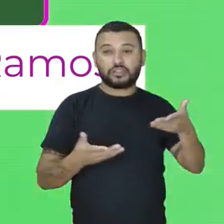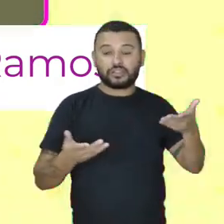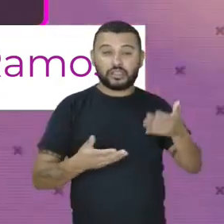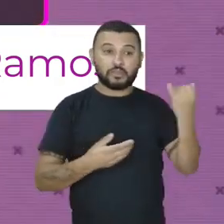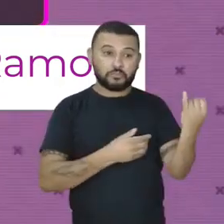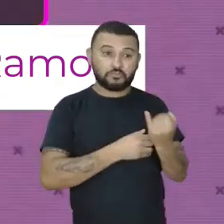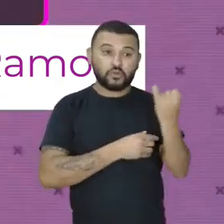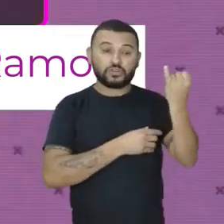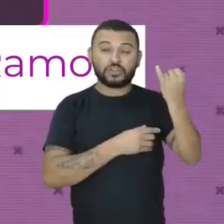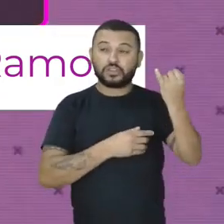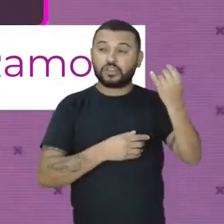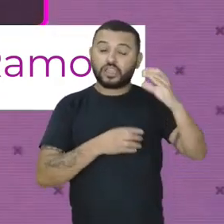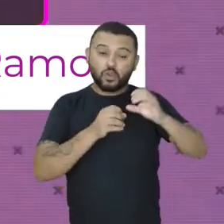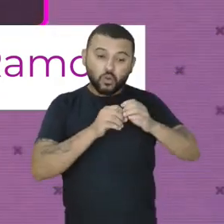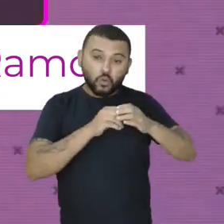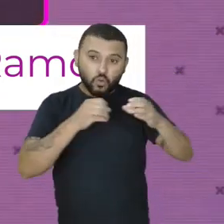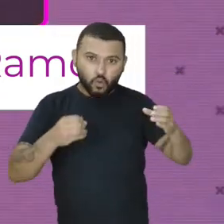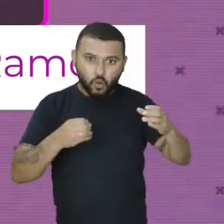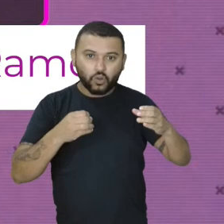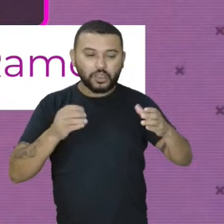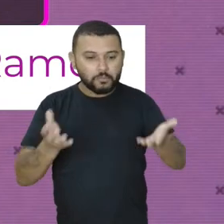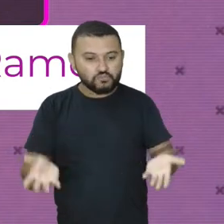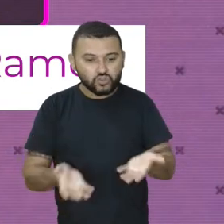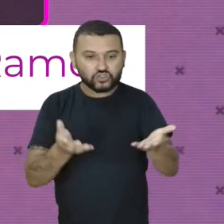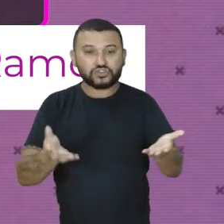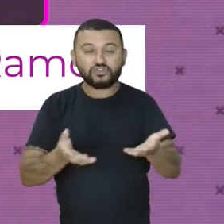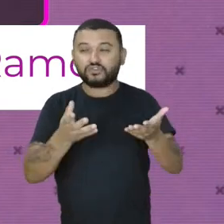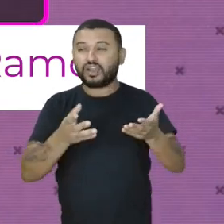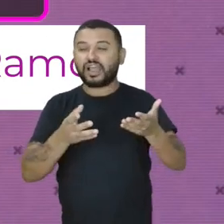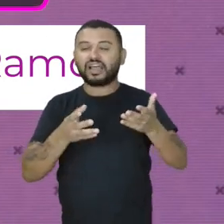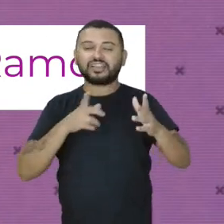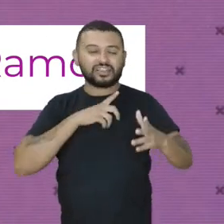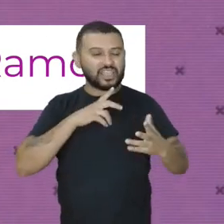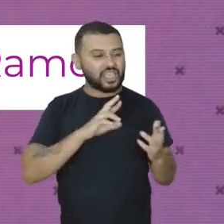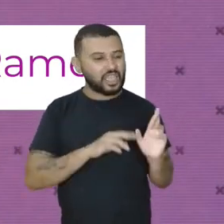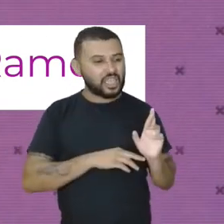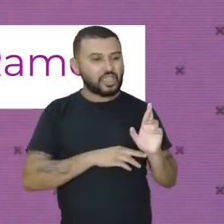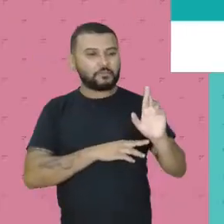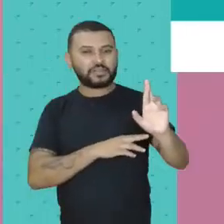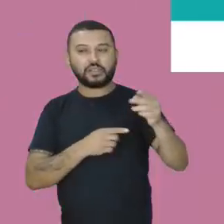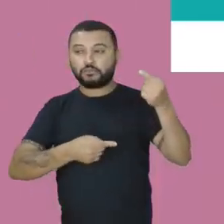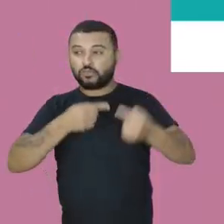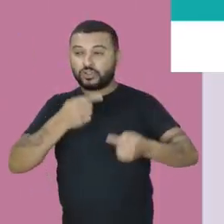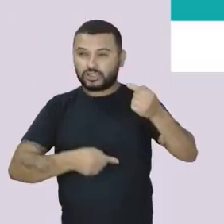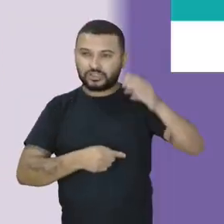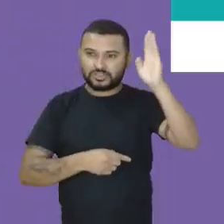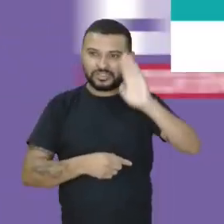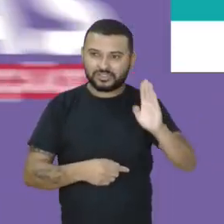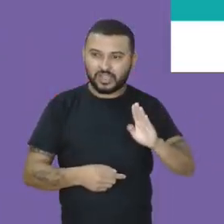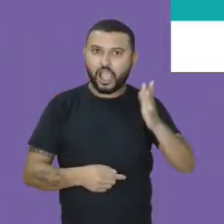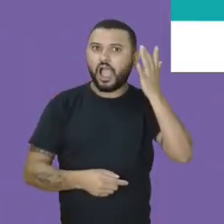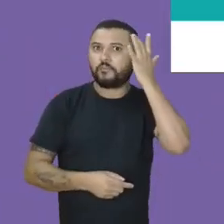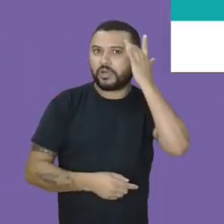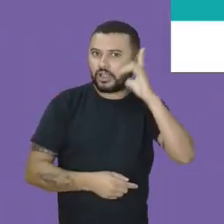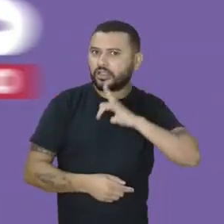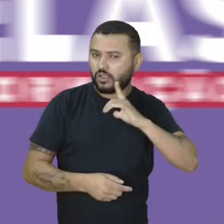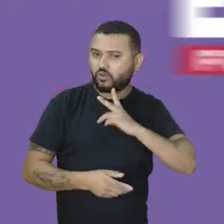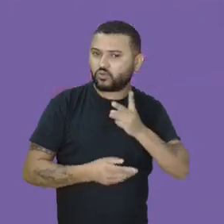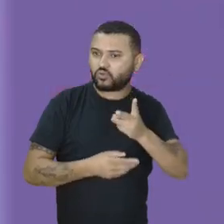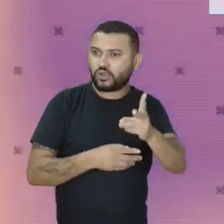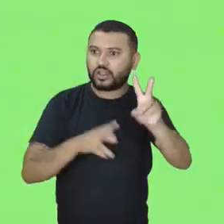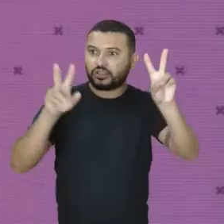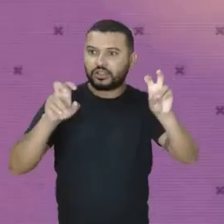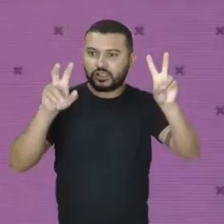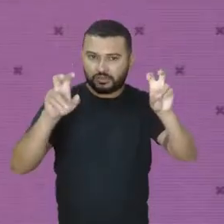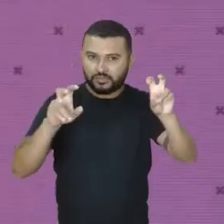a importância de cotas e incentivos para que haja mais representatividade na política brasileira. Amanhã continuaremos com o